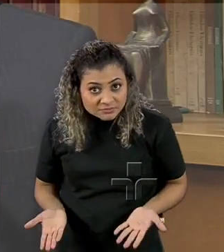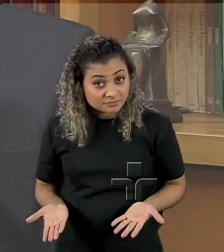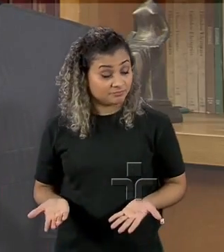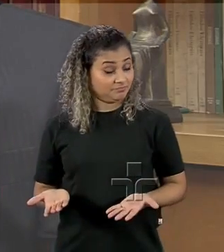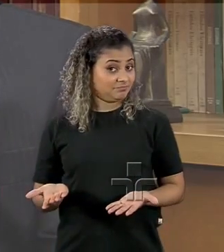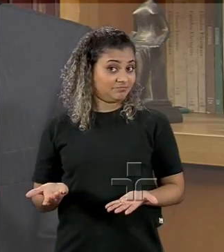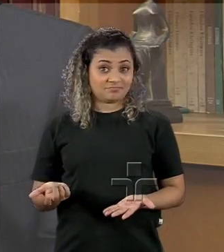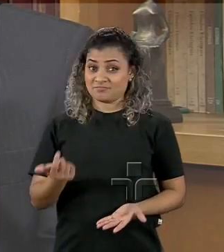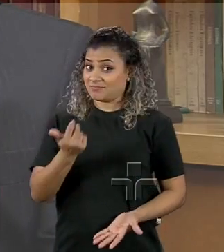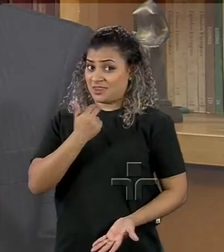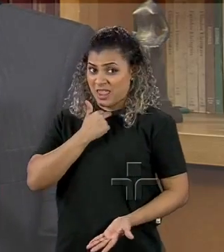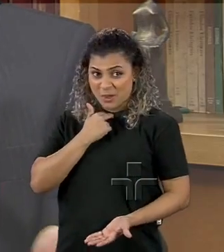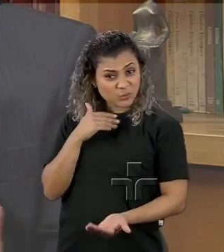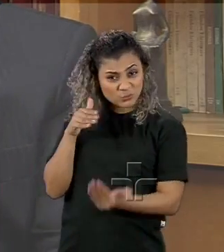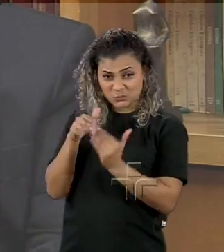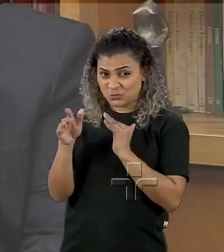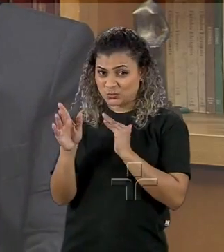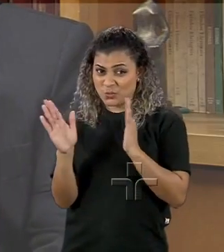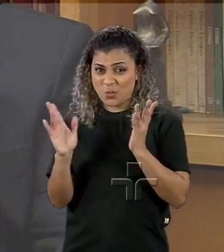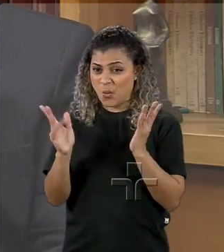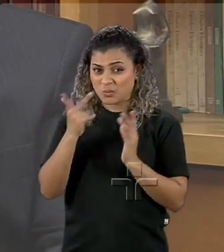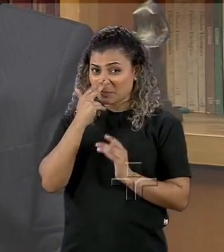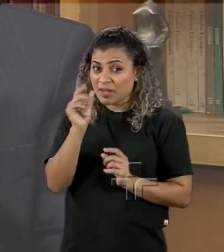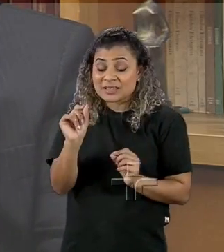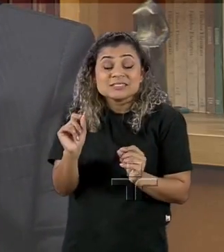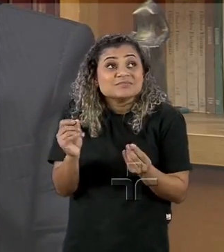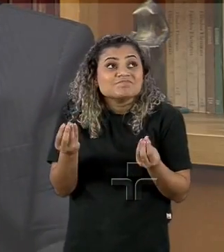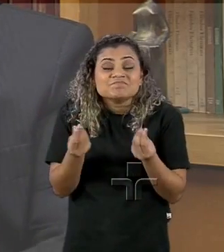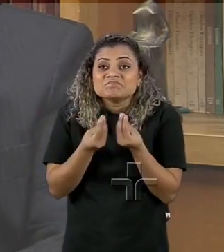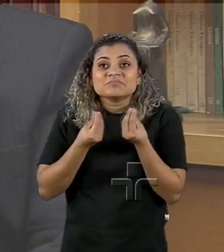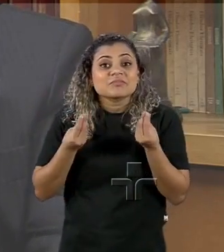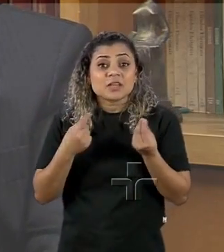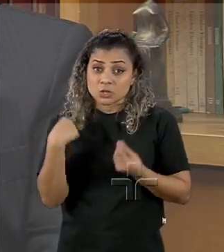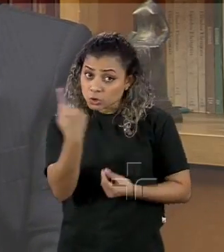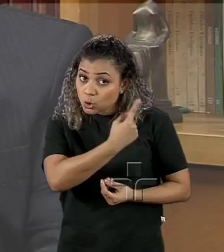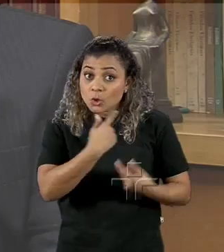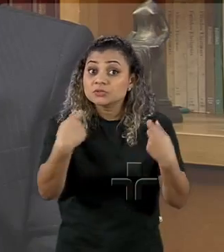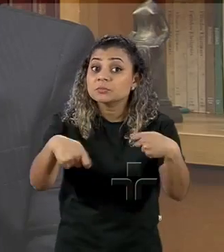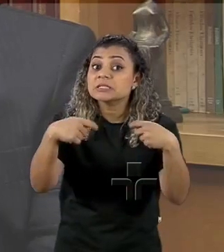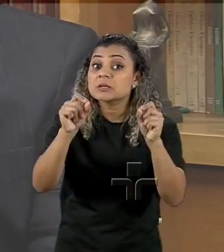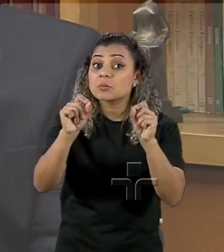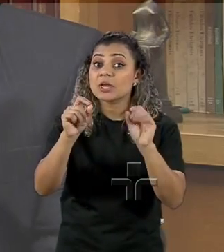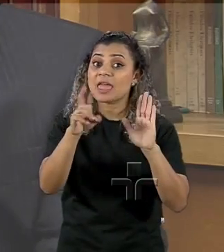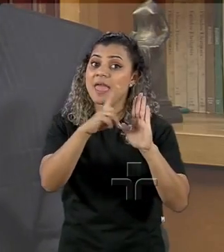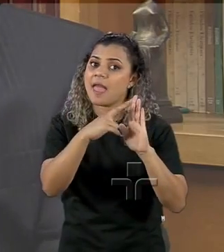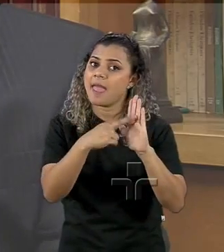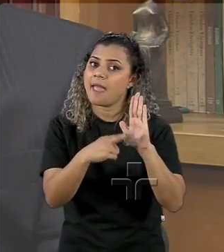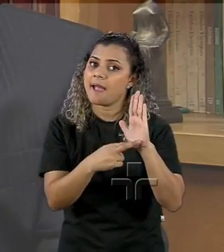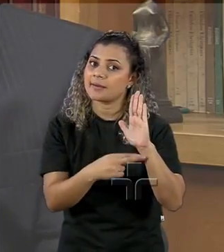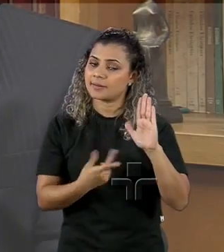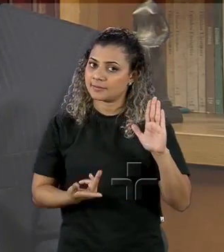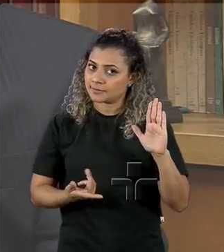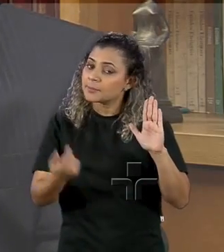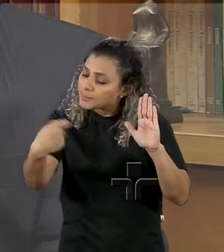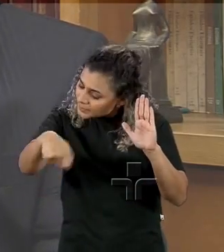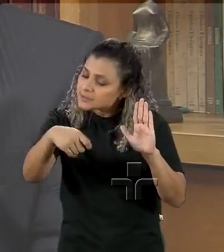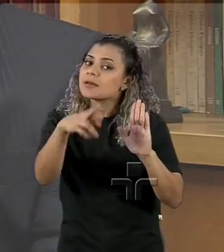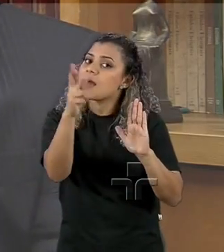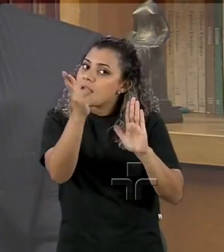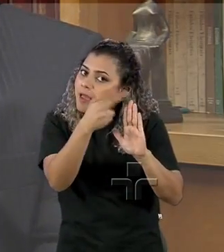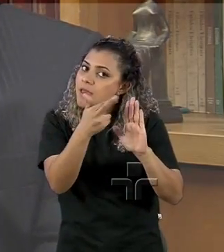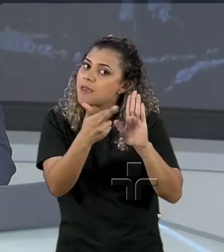Eu não vejo como. É evidentemente que nós temos que fixar um parâmetro, um ponto final